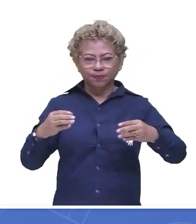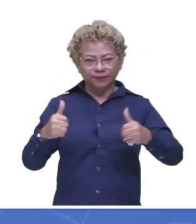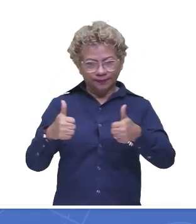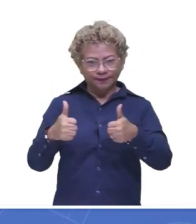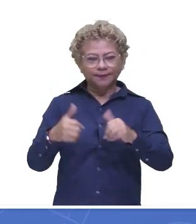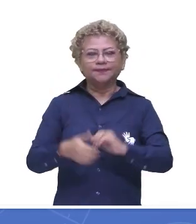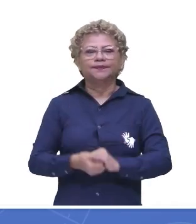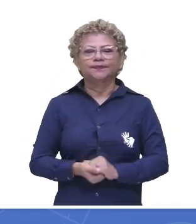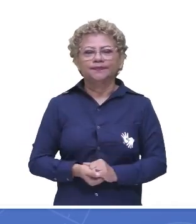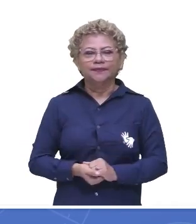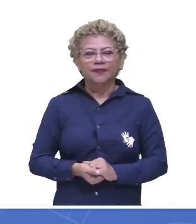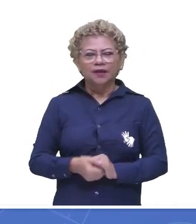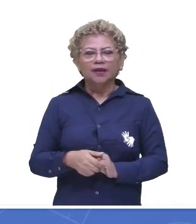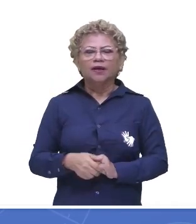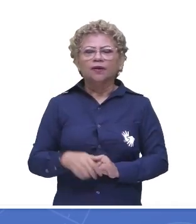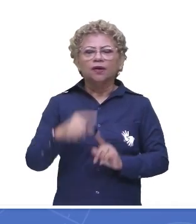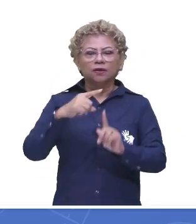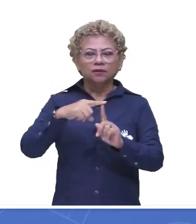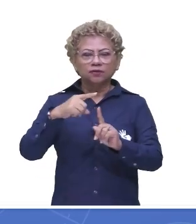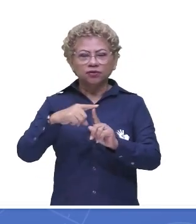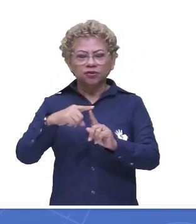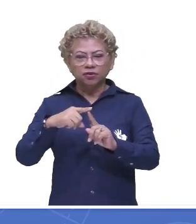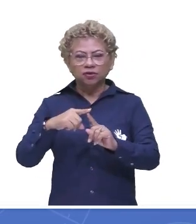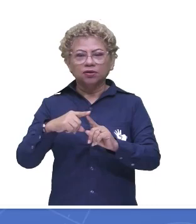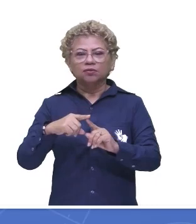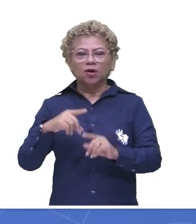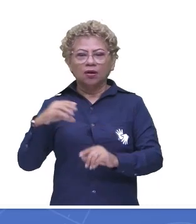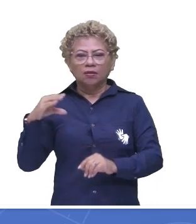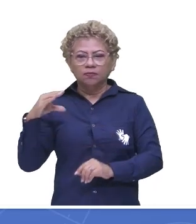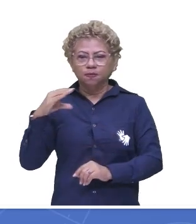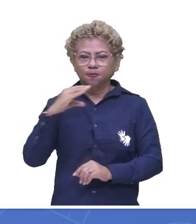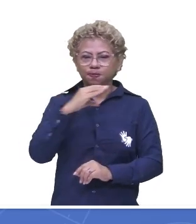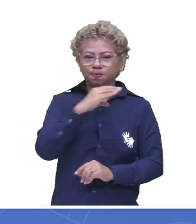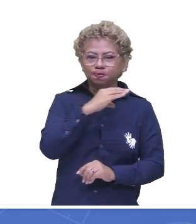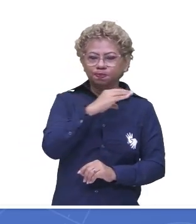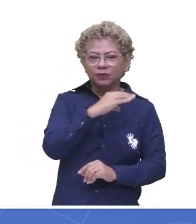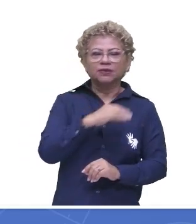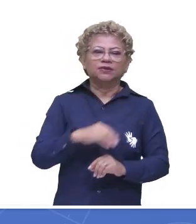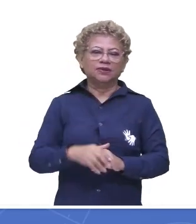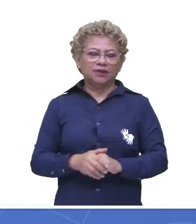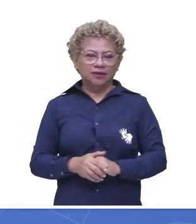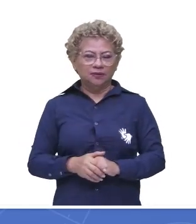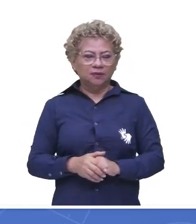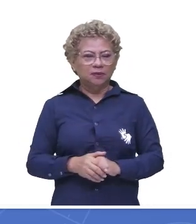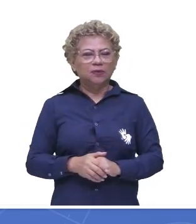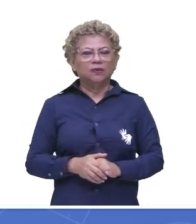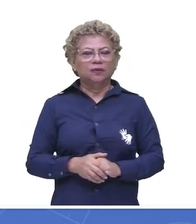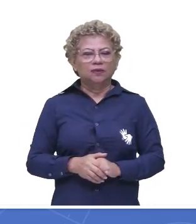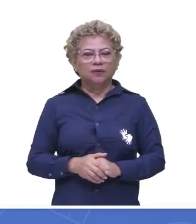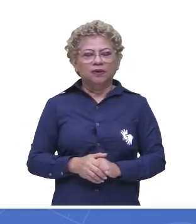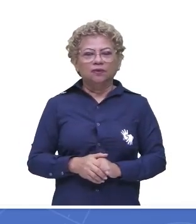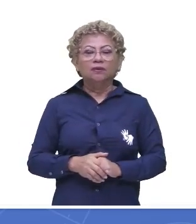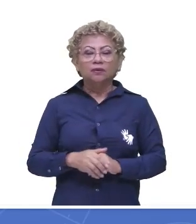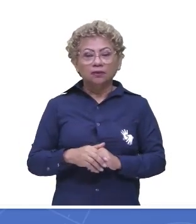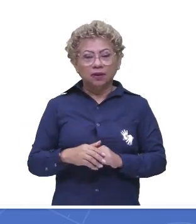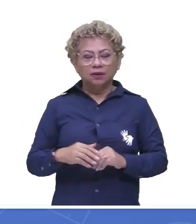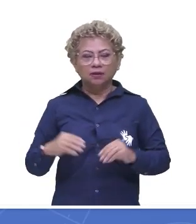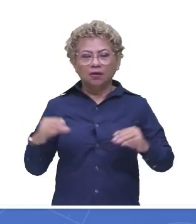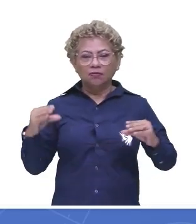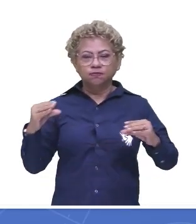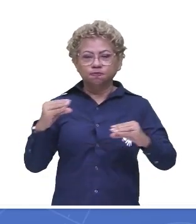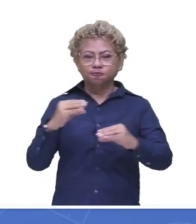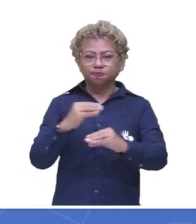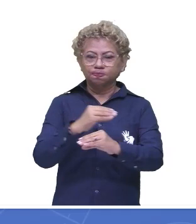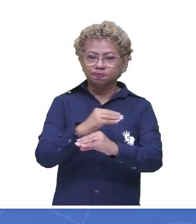nós começamos a classificar o calor. Como assim? Nós vimos que o calor ele pode ser sensível, ou seja, quando o calor vai de um corpo a outro,